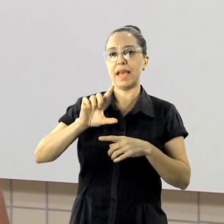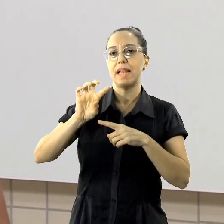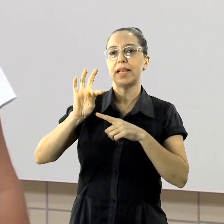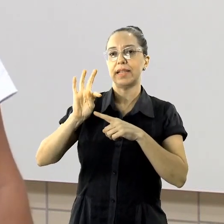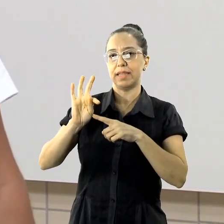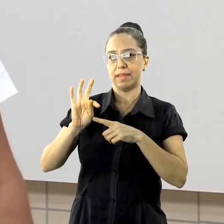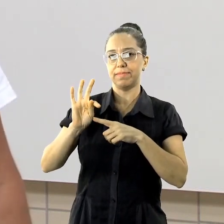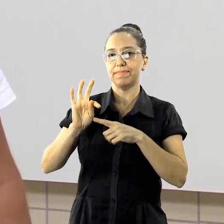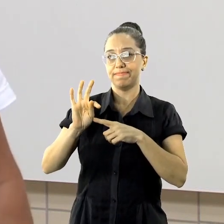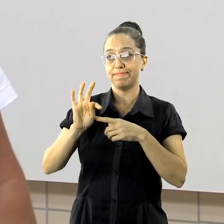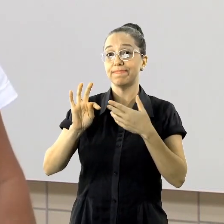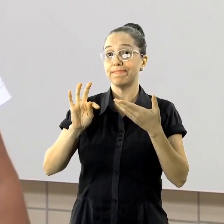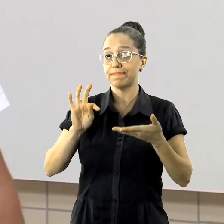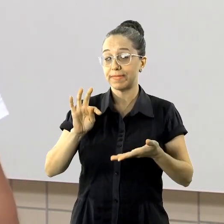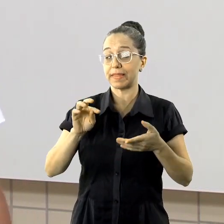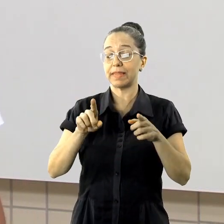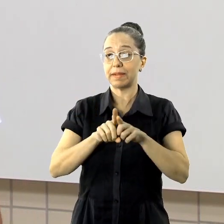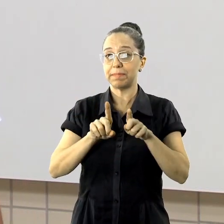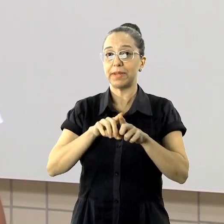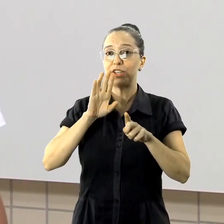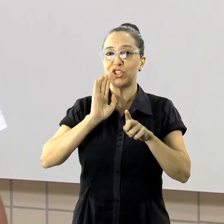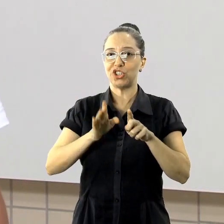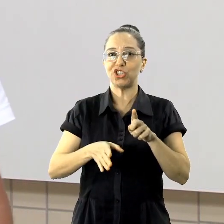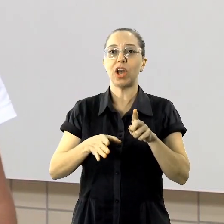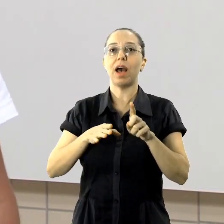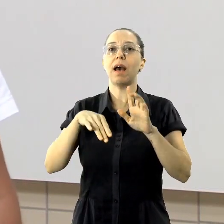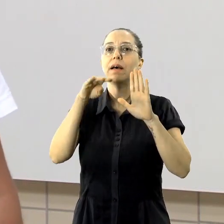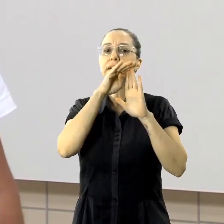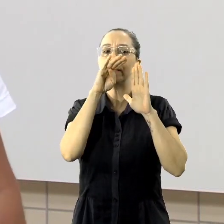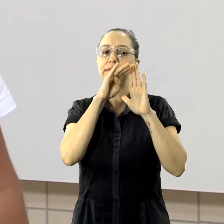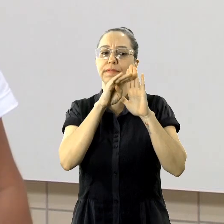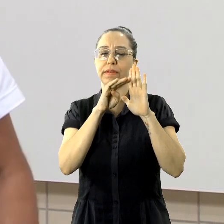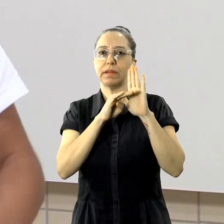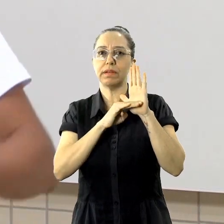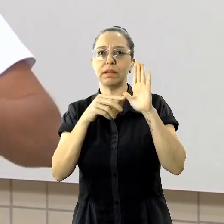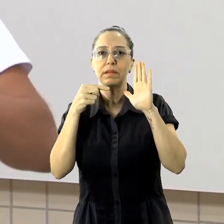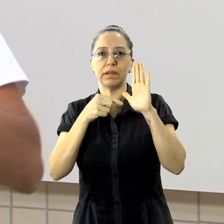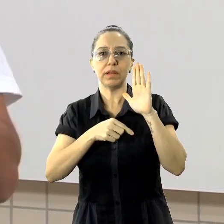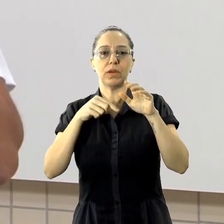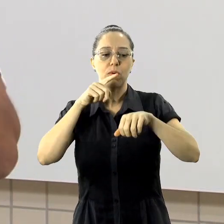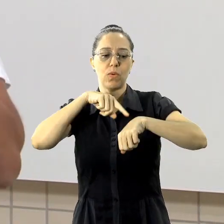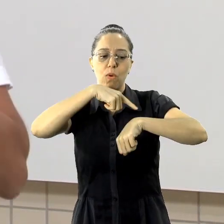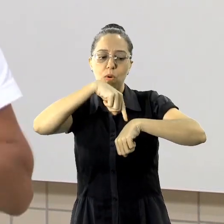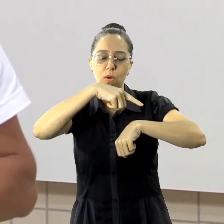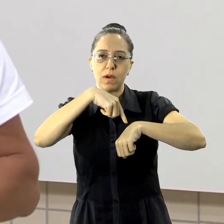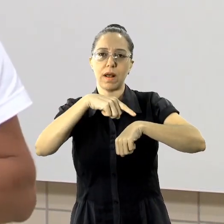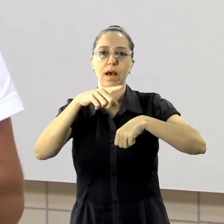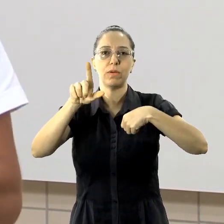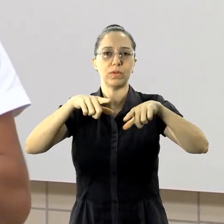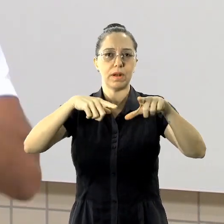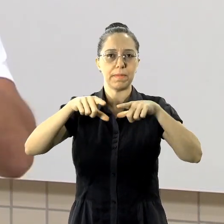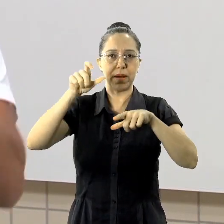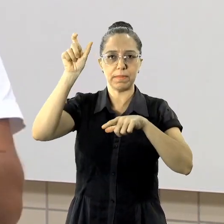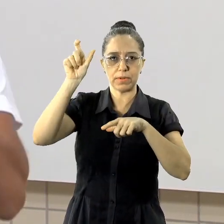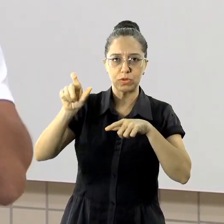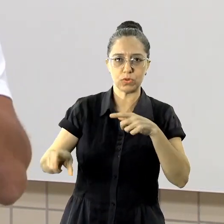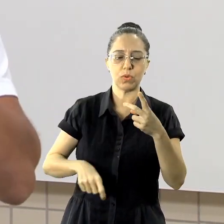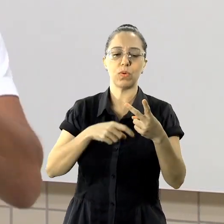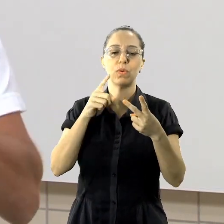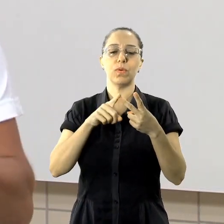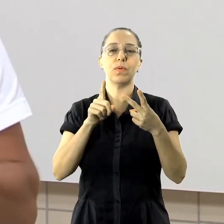que fosse definido carga horário para o funcionário trabalhar, salário mínimo,